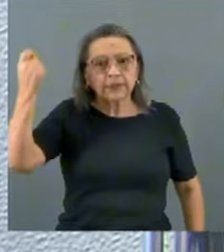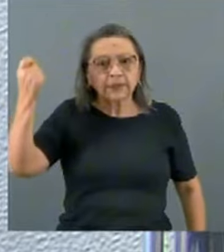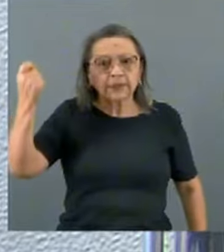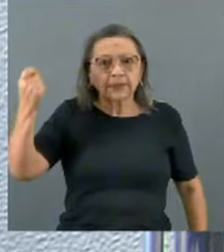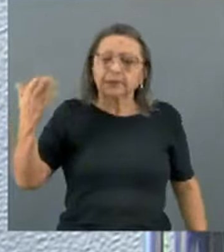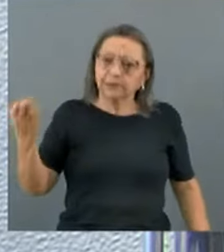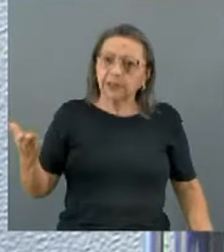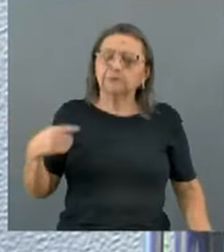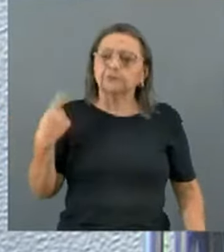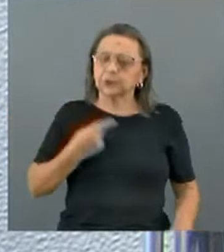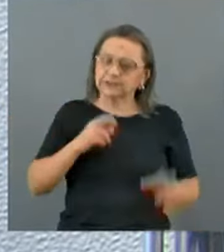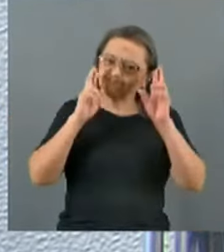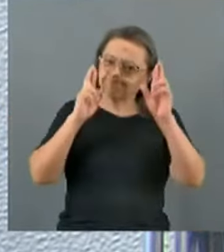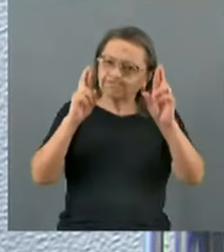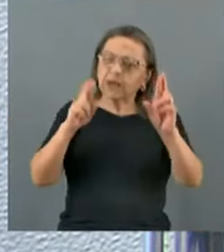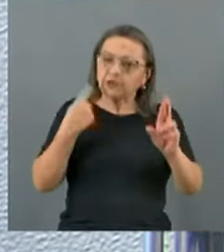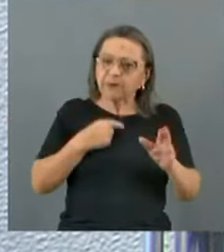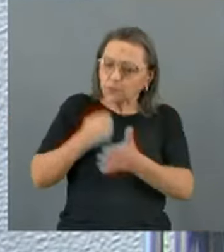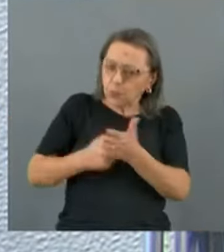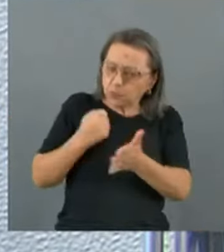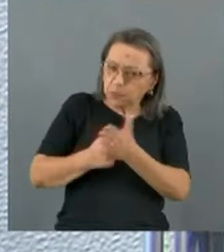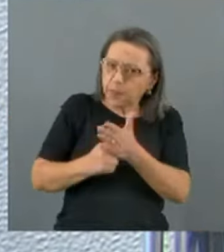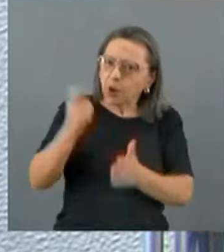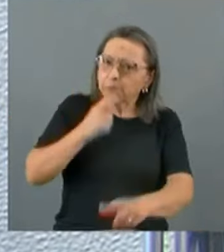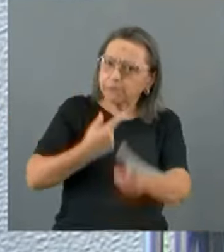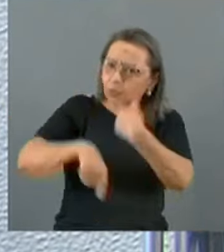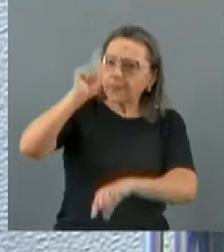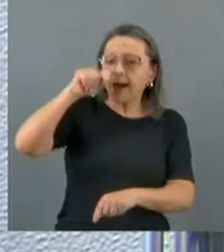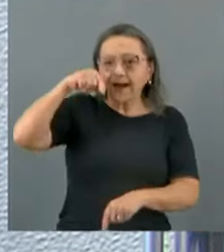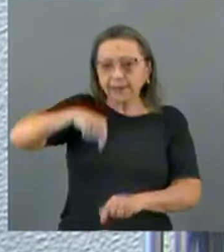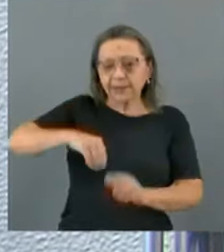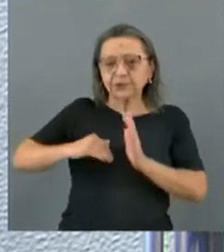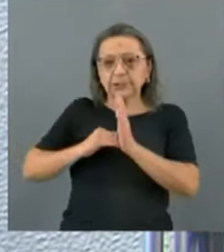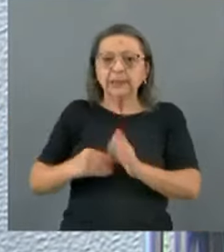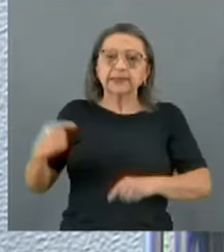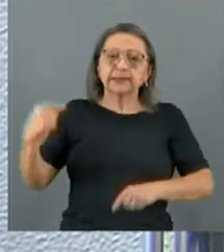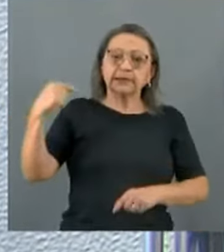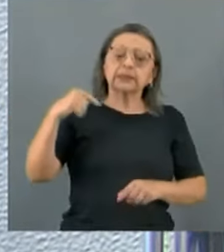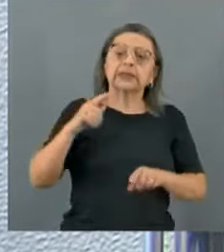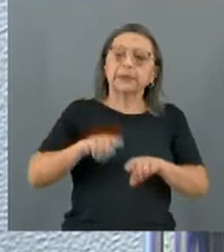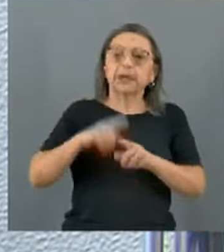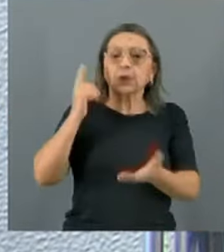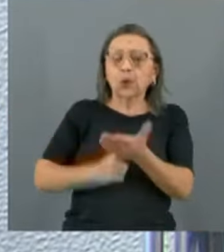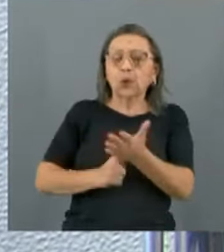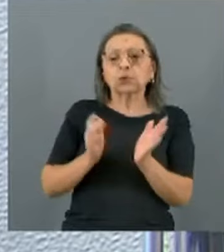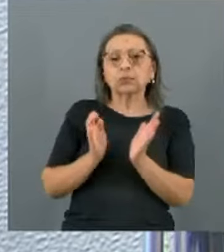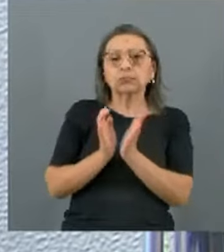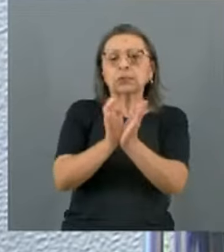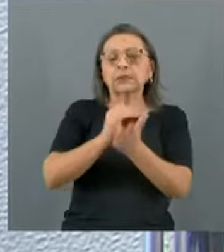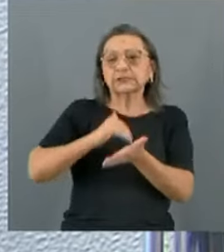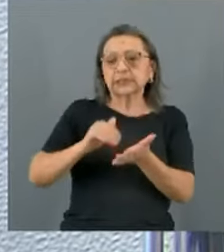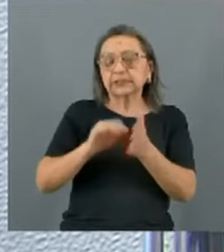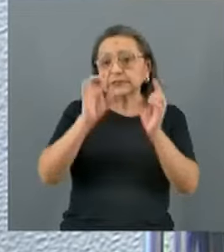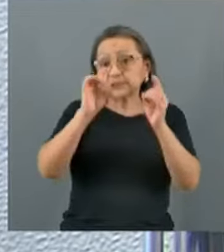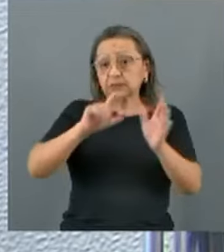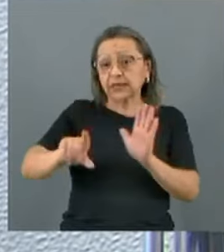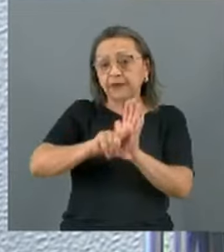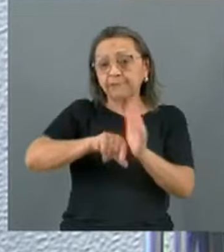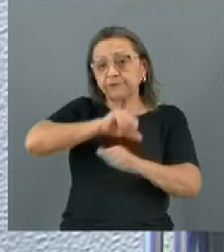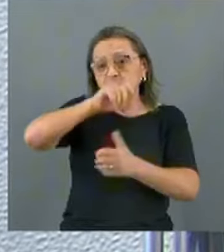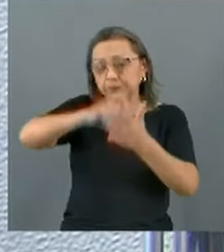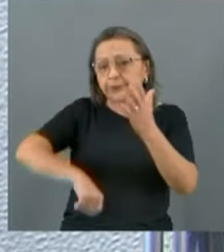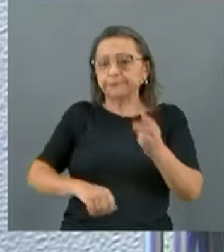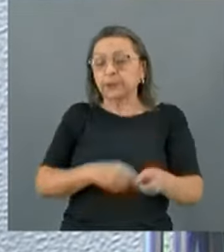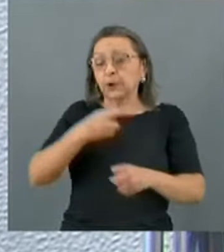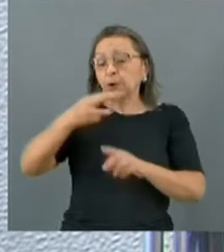temos muita fé de que nós vamos conseguir reverter isso, tanto aqui no Senado, quanto com o apoio da Secretaria Especial da Reforma Tributária. O outro